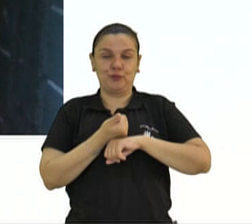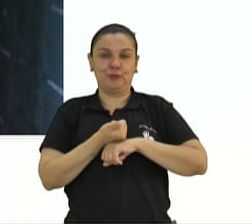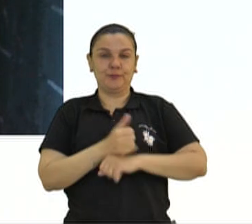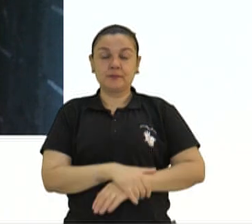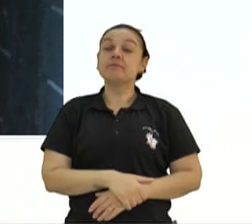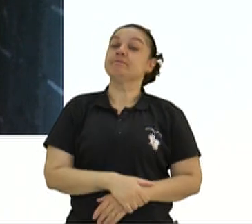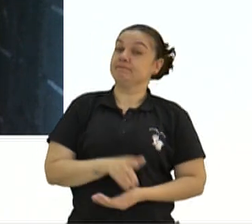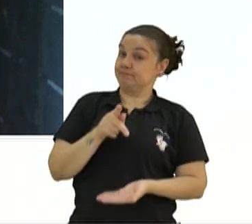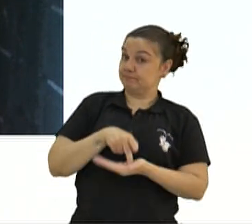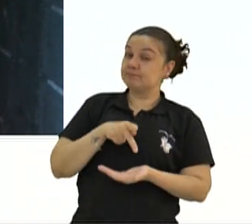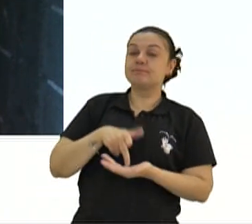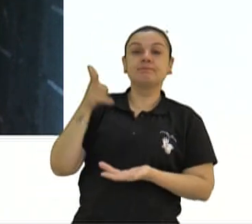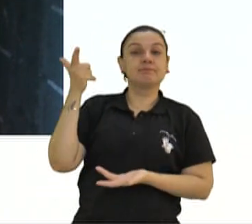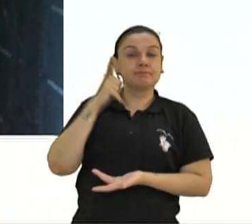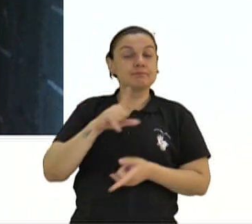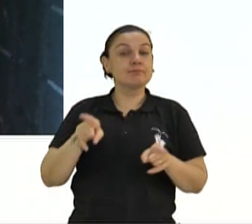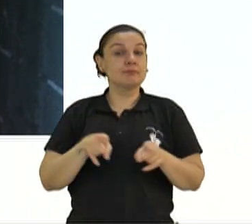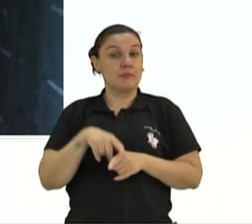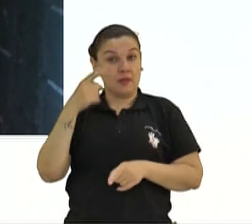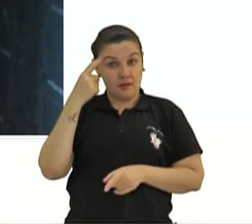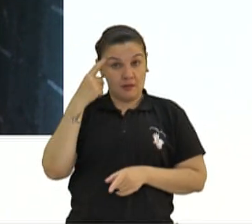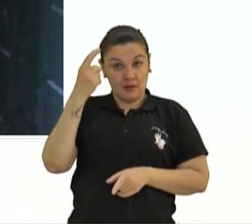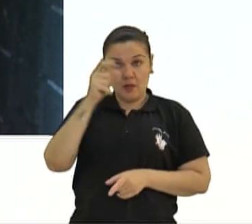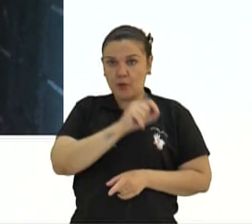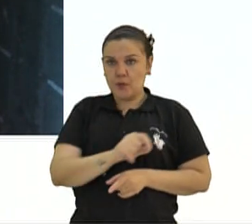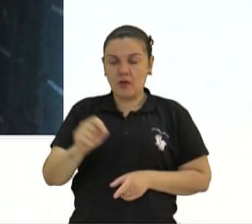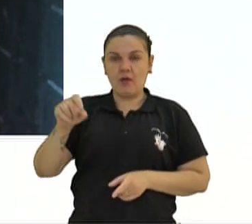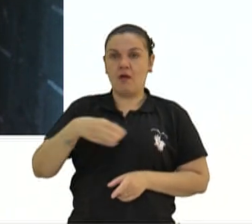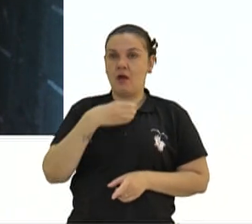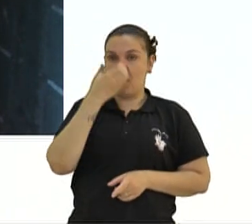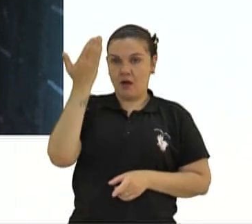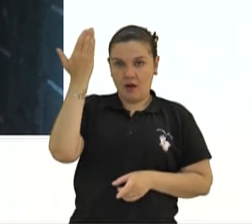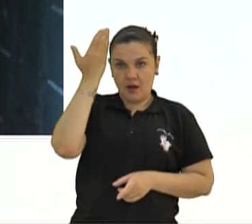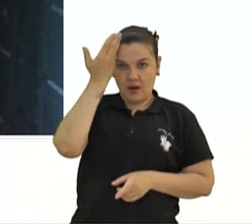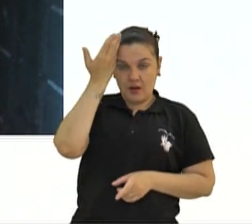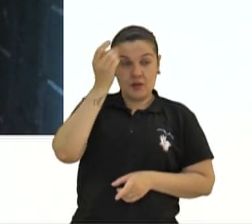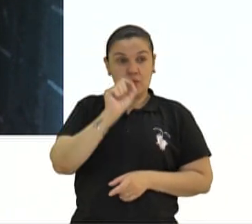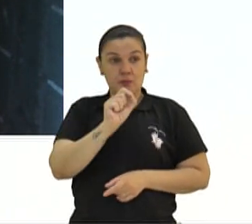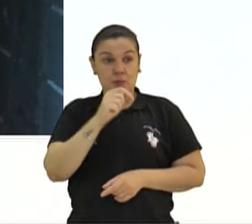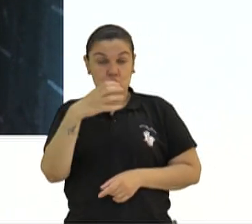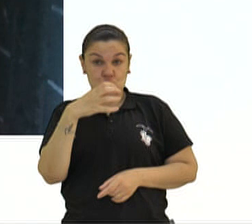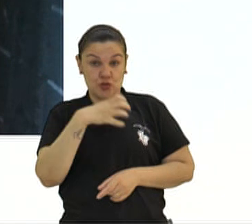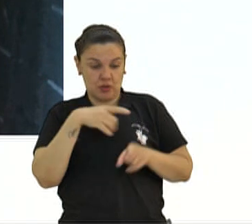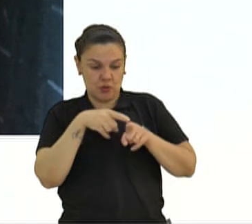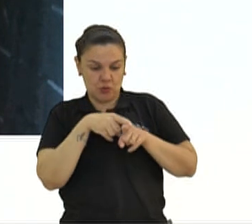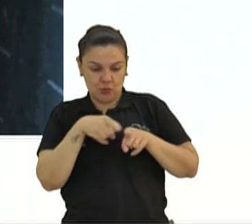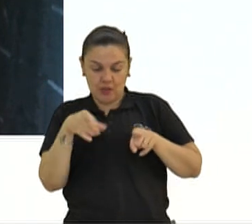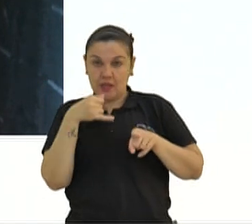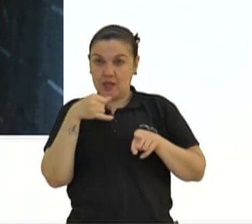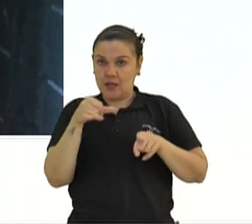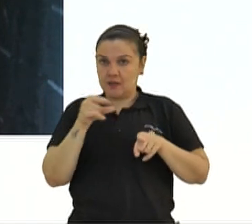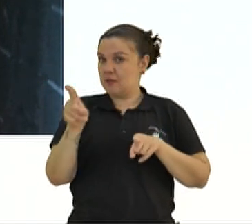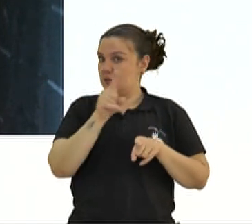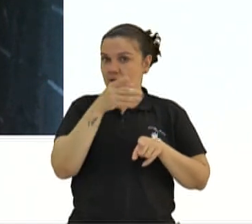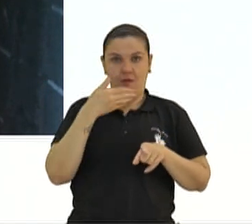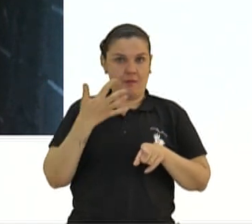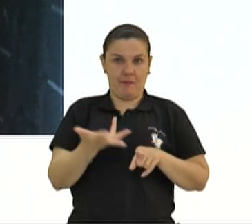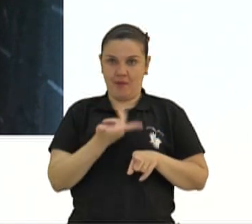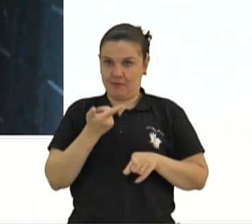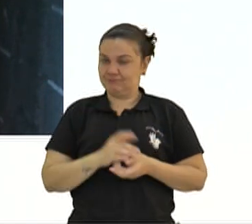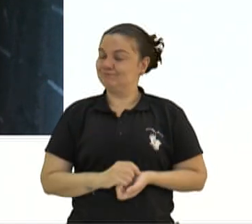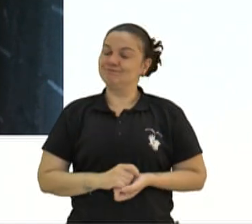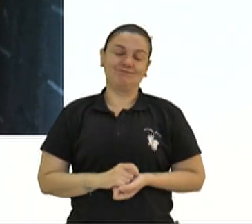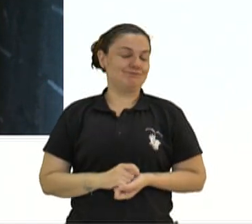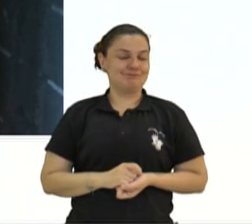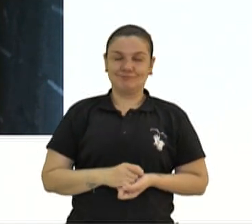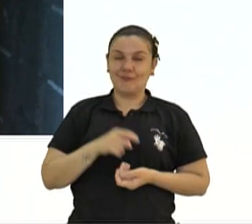ele realmente fez isso, só que ele também deu a ideia para o Edison, dizendo assim: a forma de corrente que você está vendendo não é a mais eficiente. A